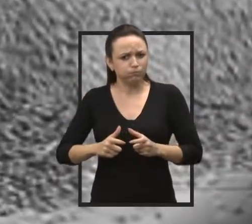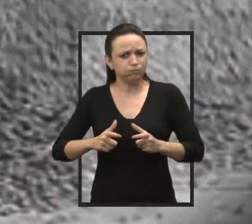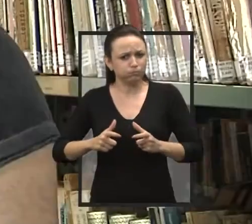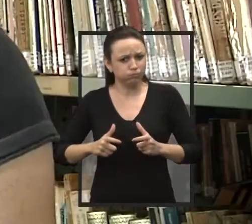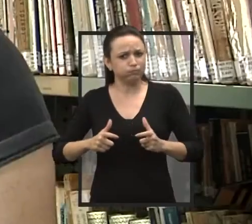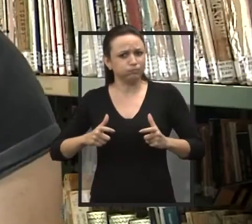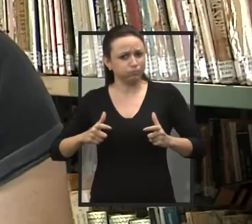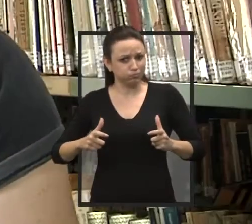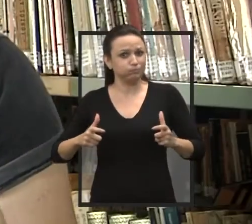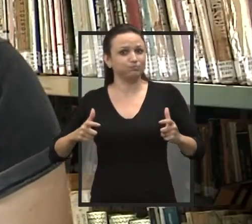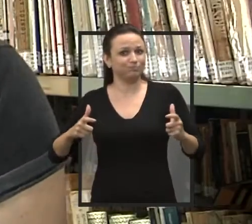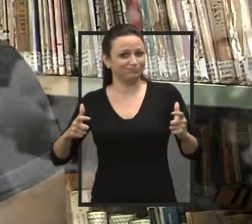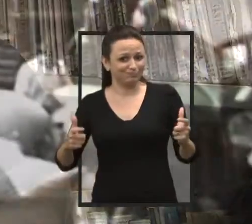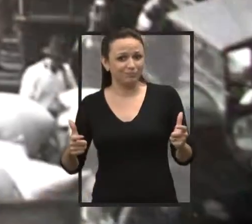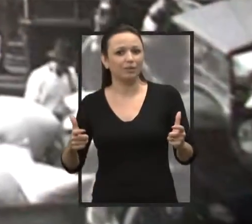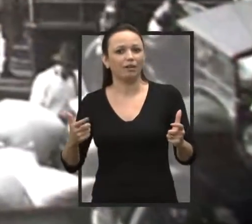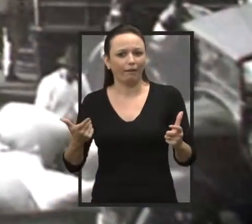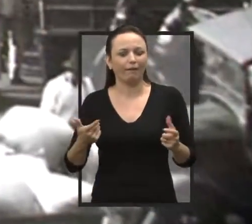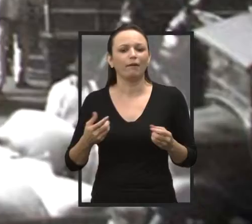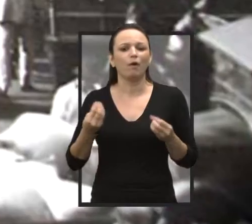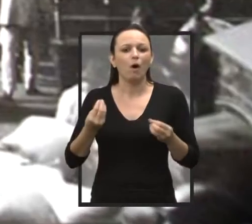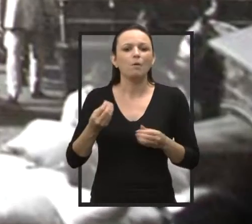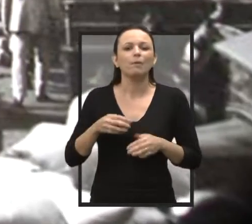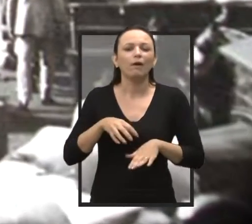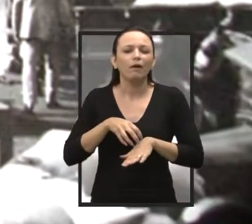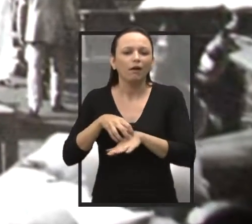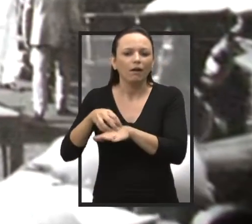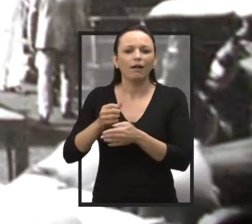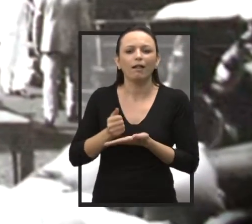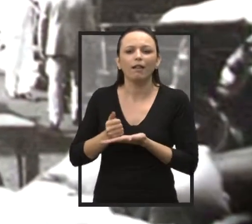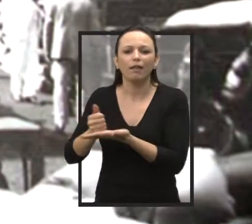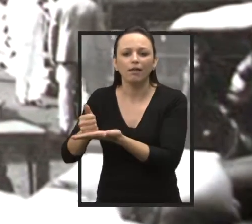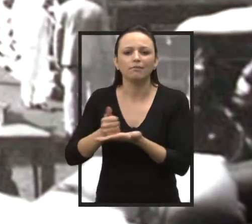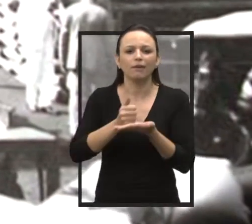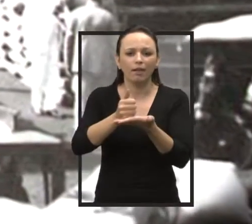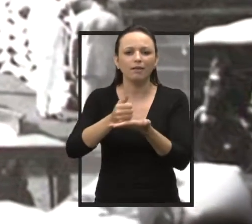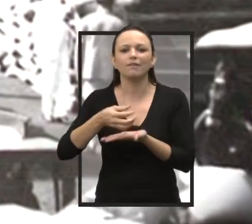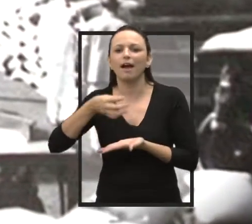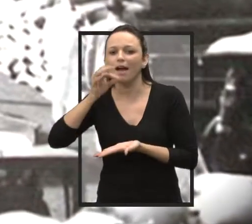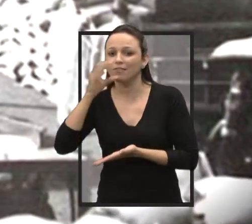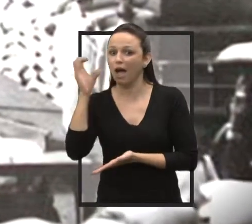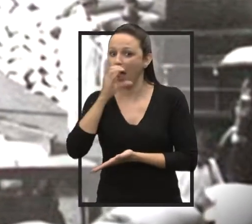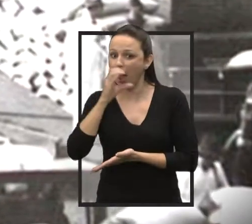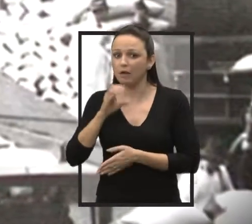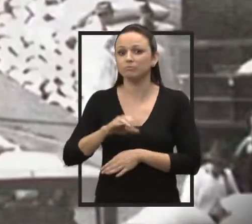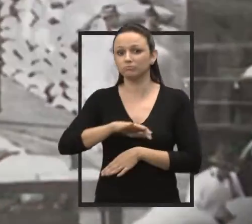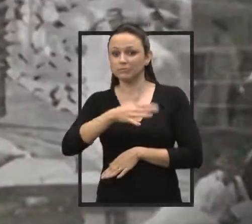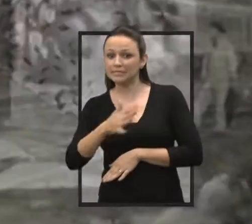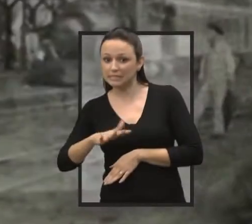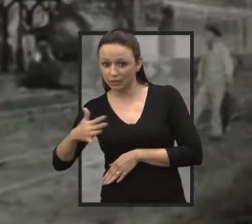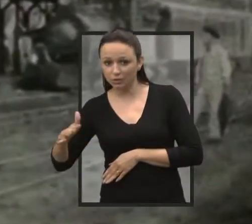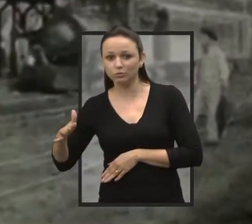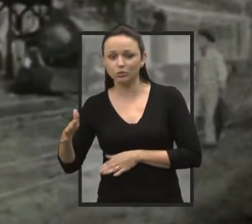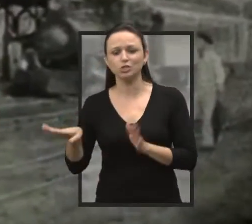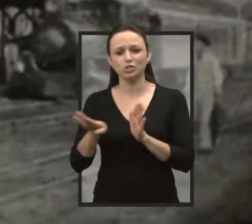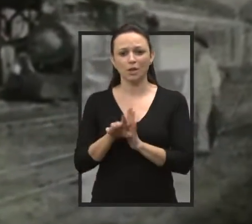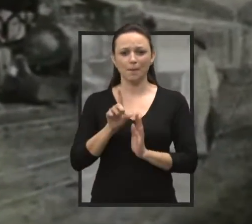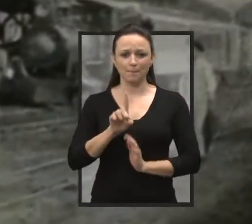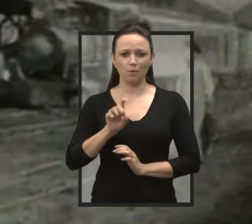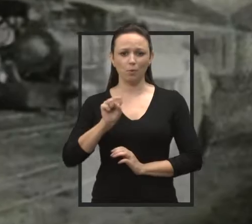crescendo, teve a demanda de levar o café de forma mais ágil e eficiente para Santos, então